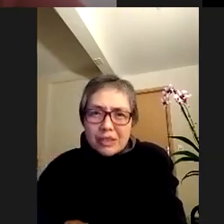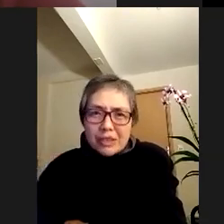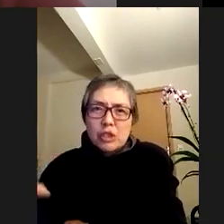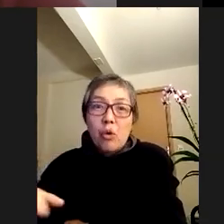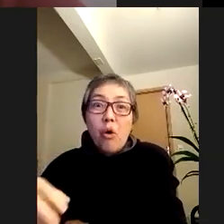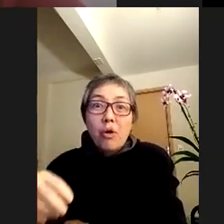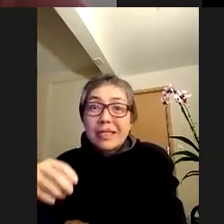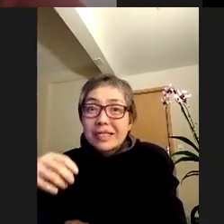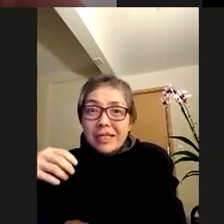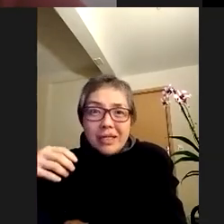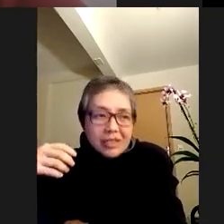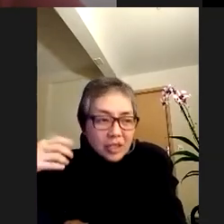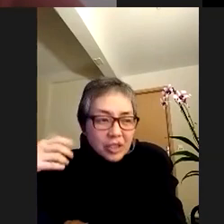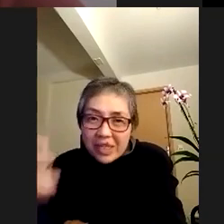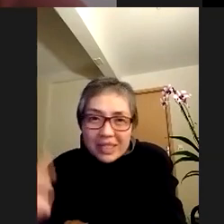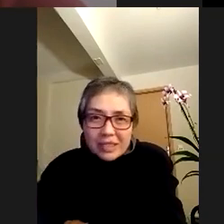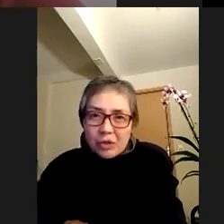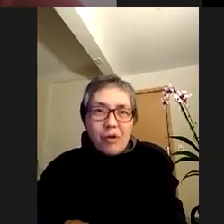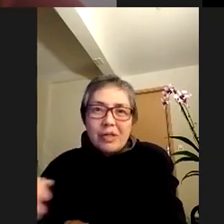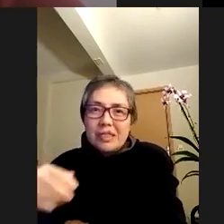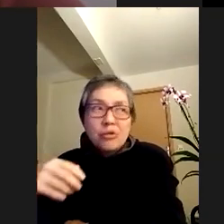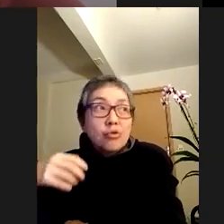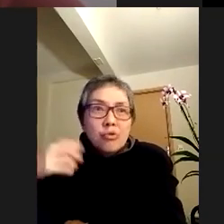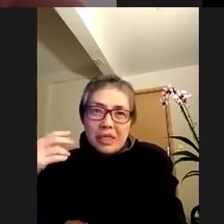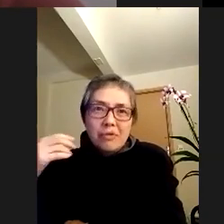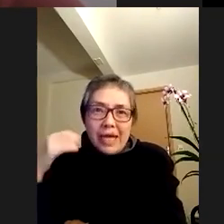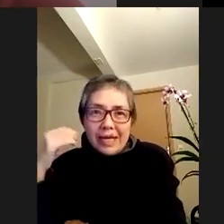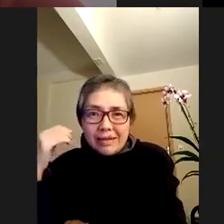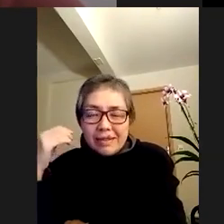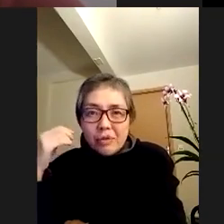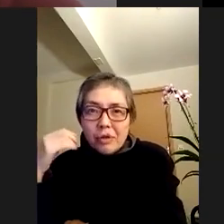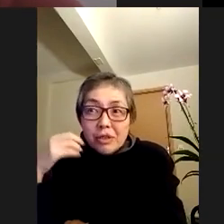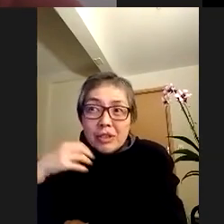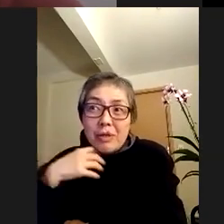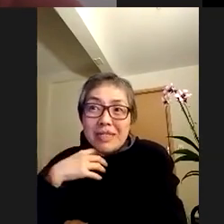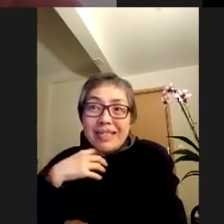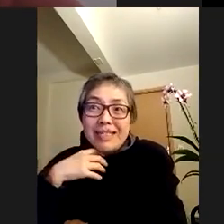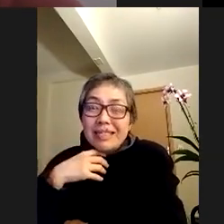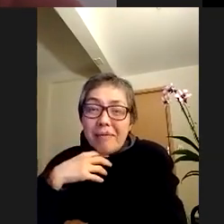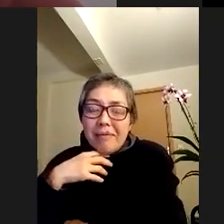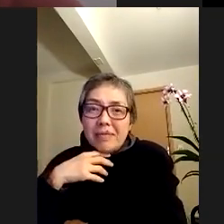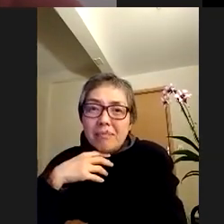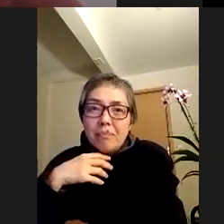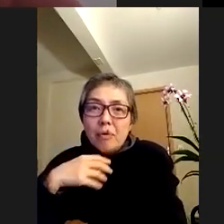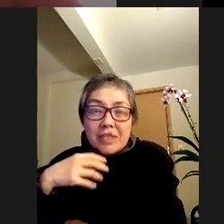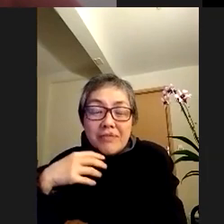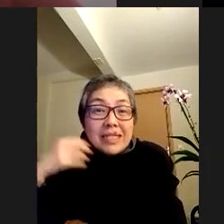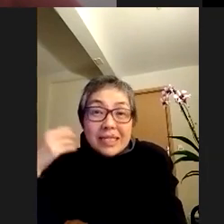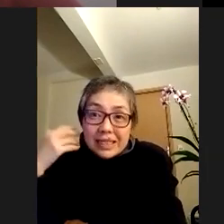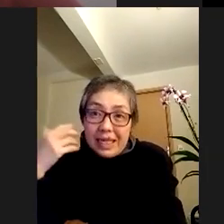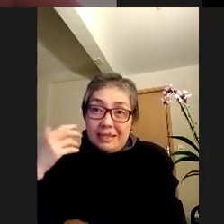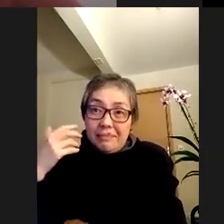discutido nas escolas, a gente vê nas escolas, em tudo quanto é lugar, né? Então, eu acho isso uma coisa extremamente positiva